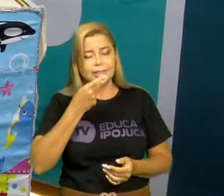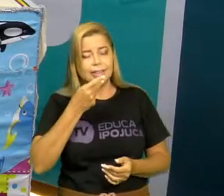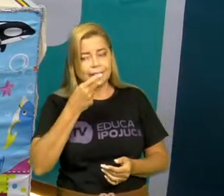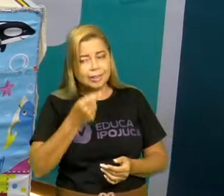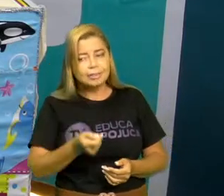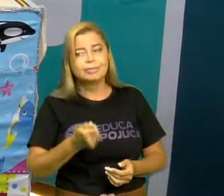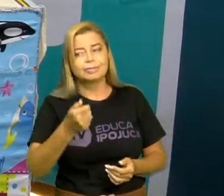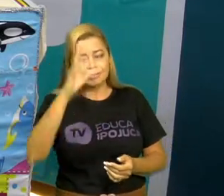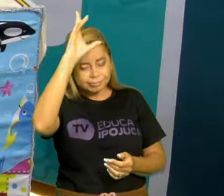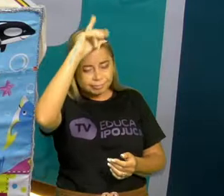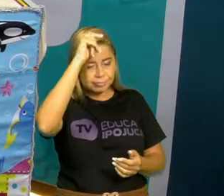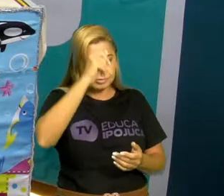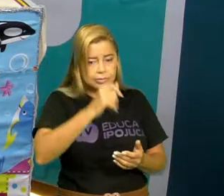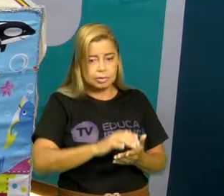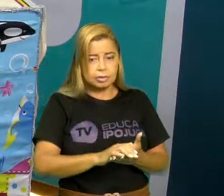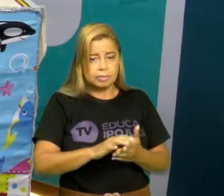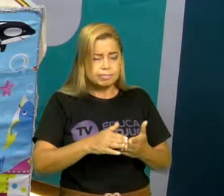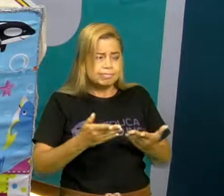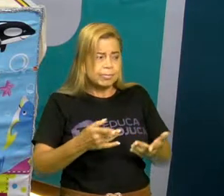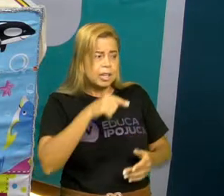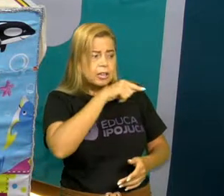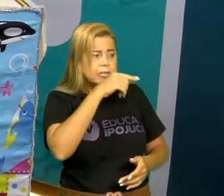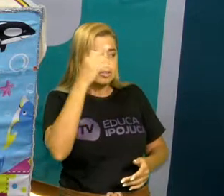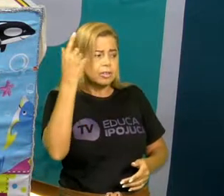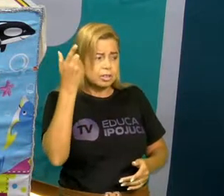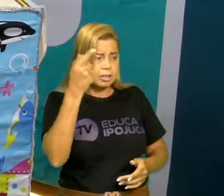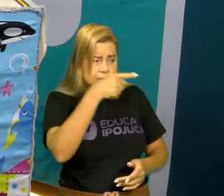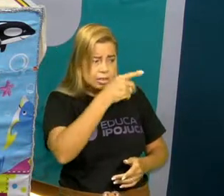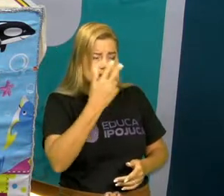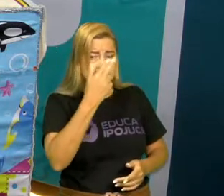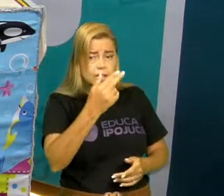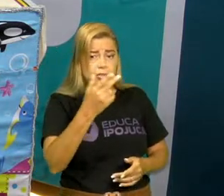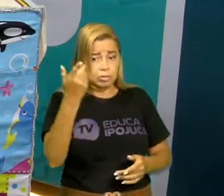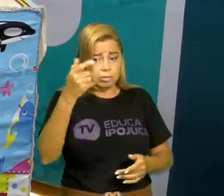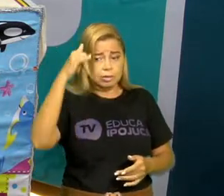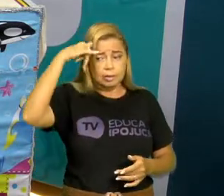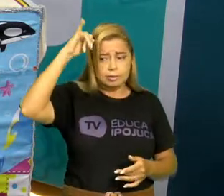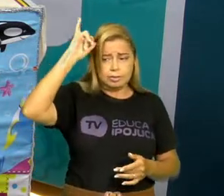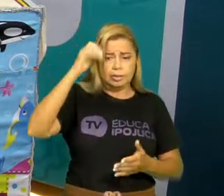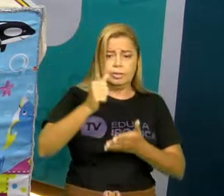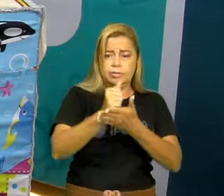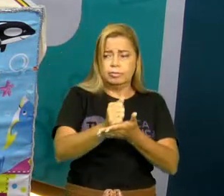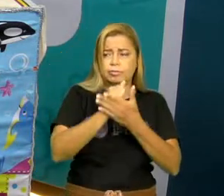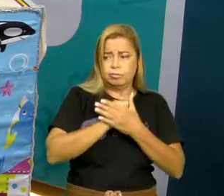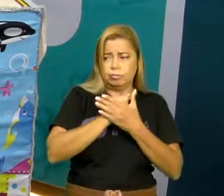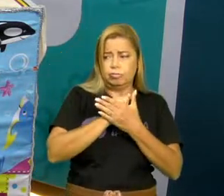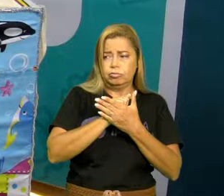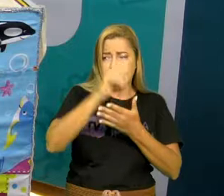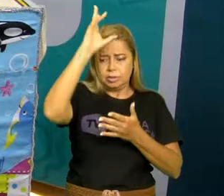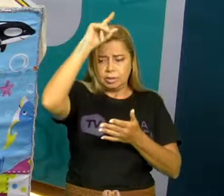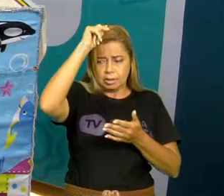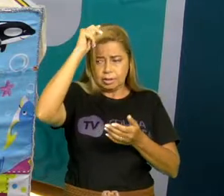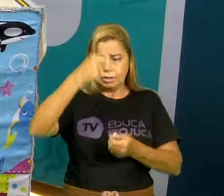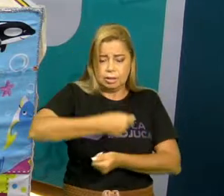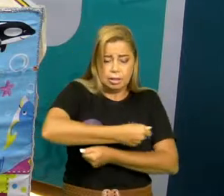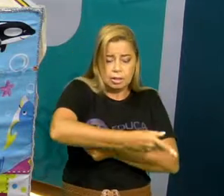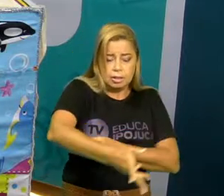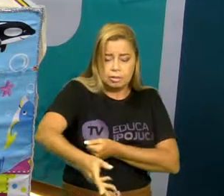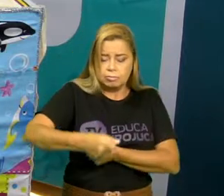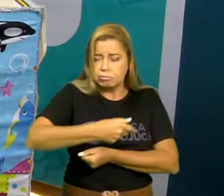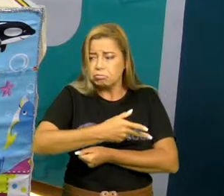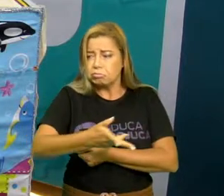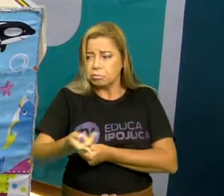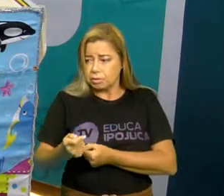será que vai ajudar ela a plantar esses milho, criançada? E tu acha, Leiturinha? Não sei. A vaca disse que não